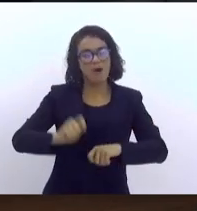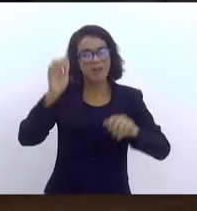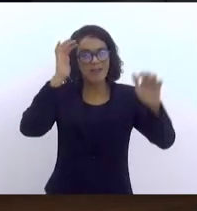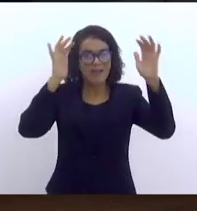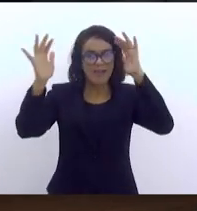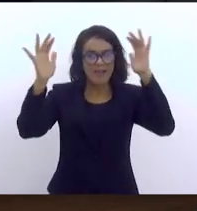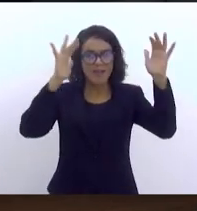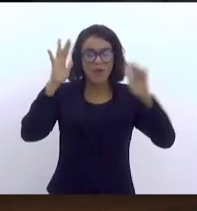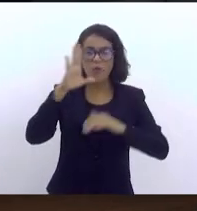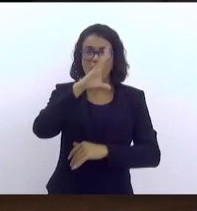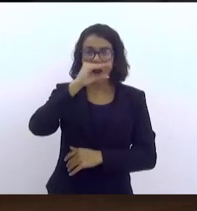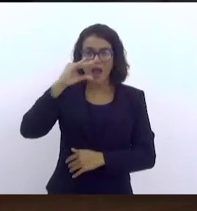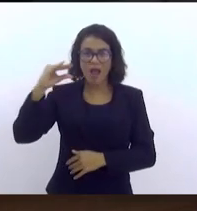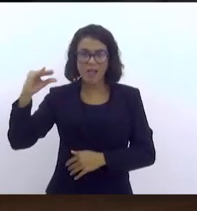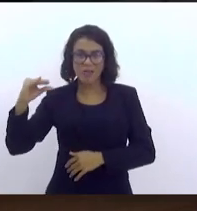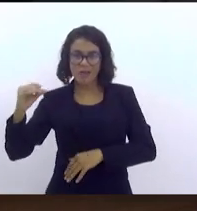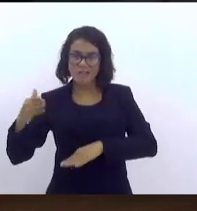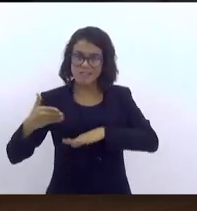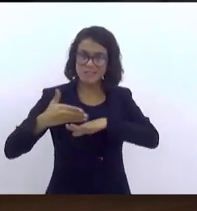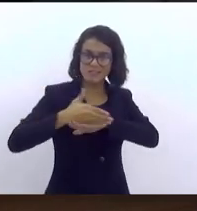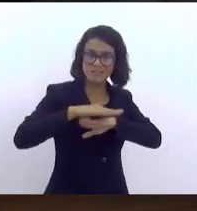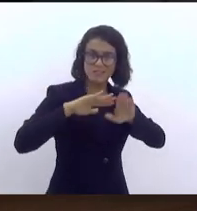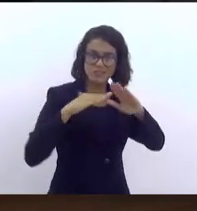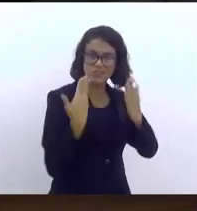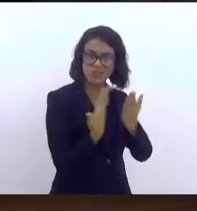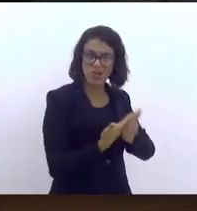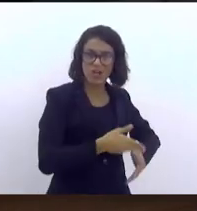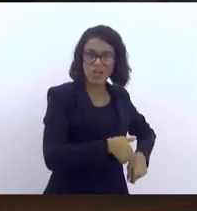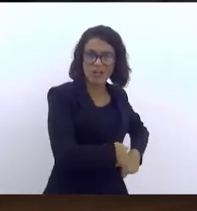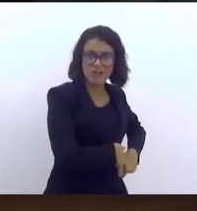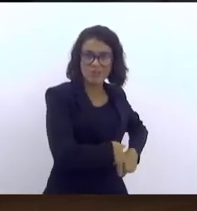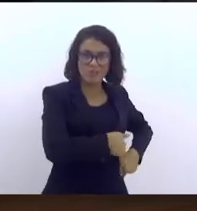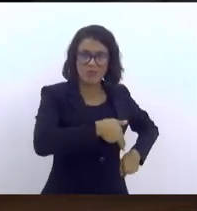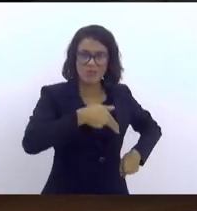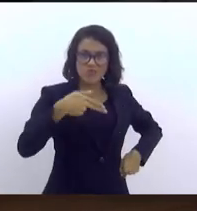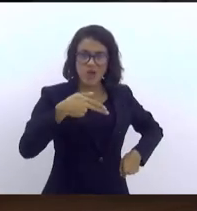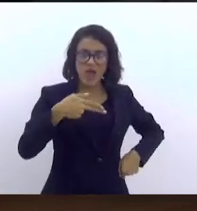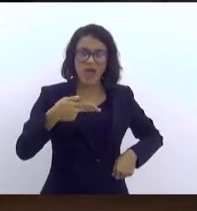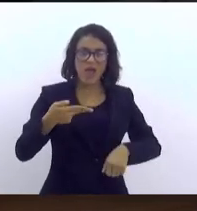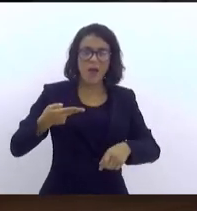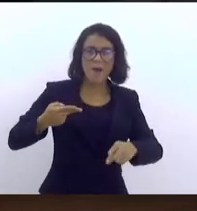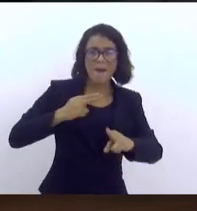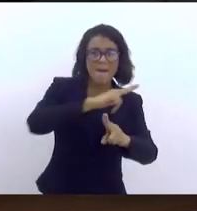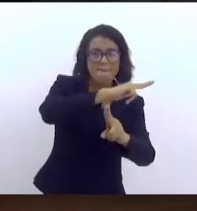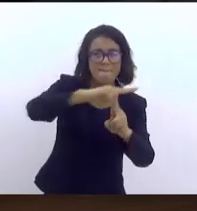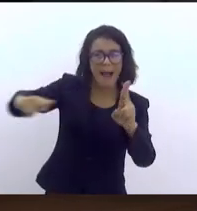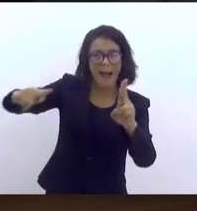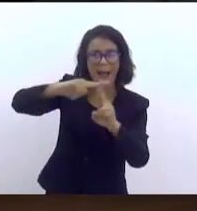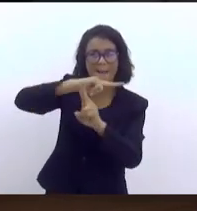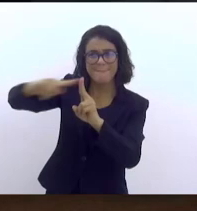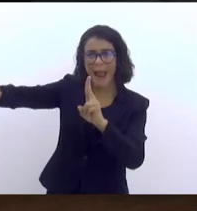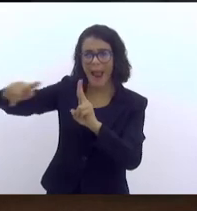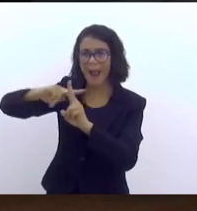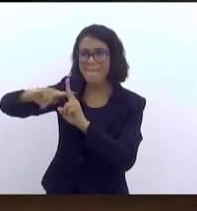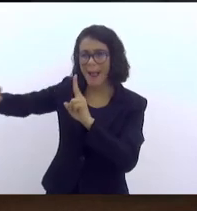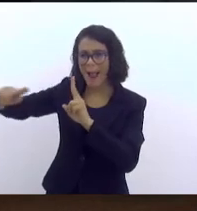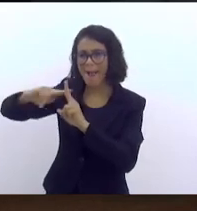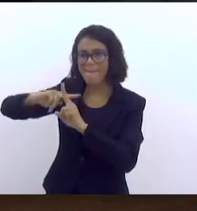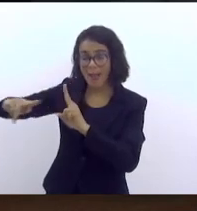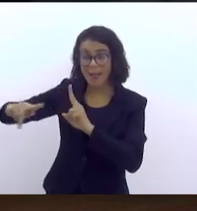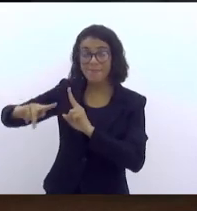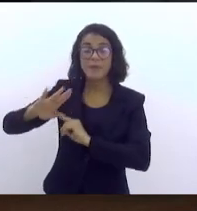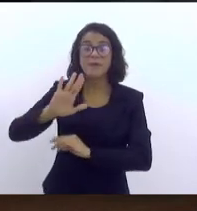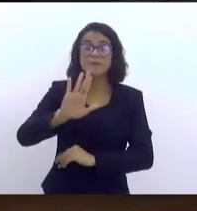um adolescente entrando na escola com uma faca para agredir os seus colegas sendo que